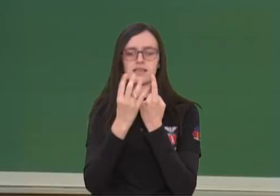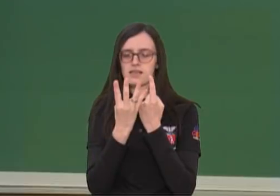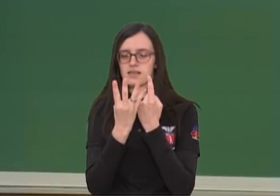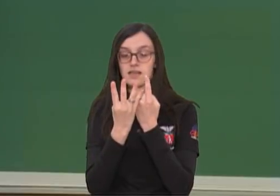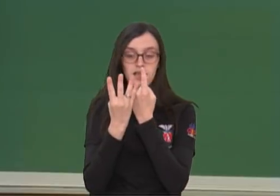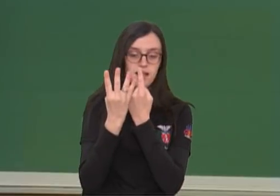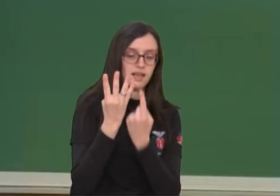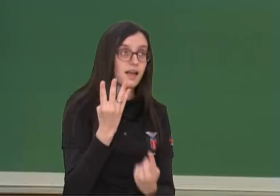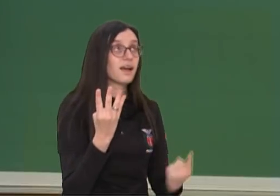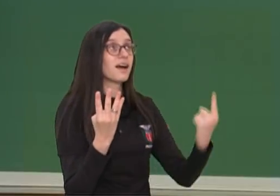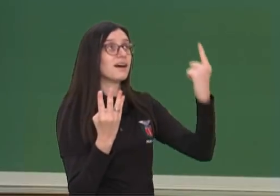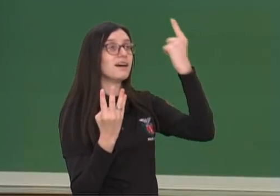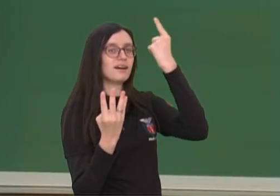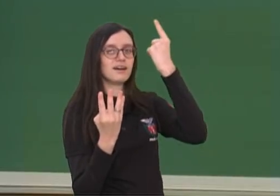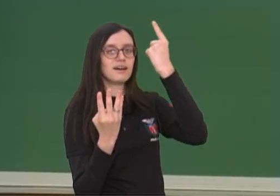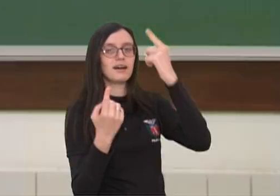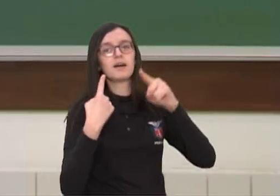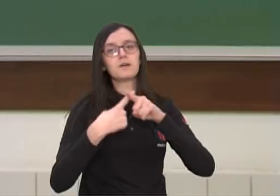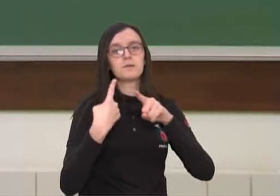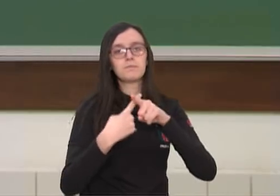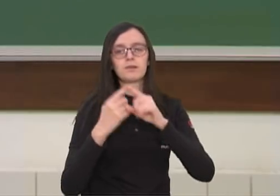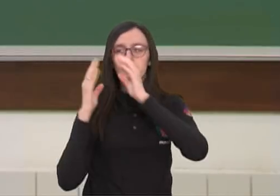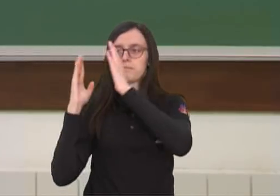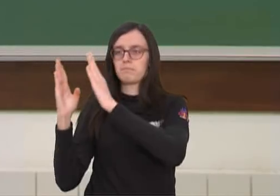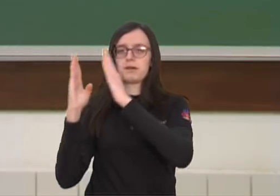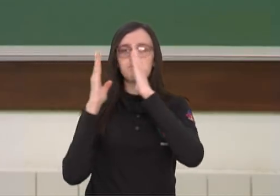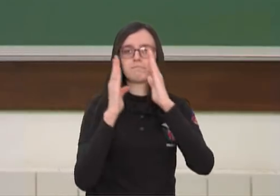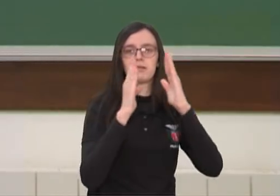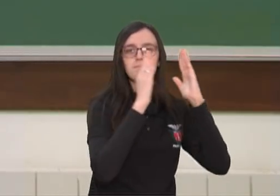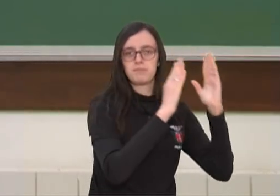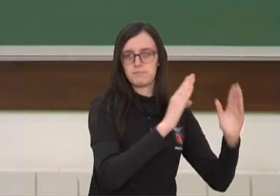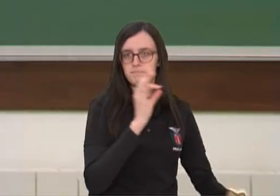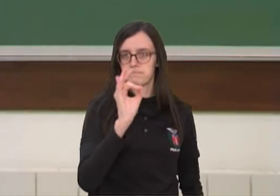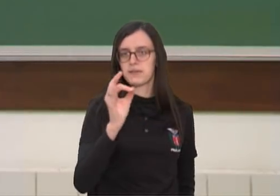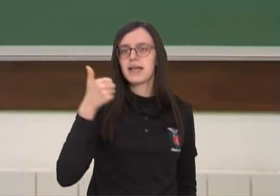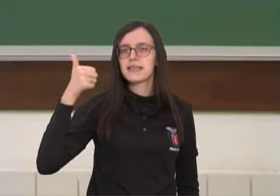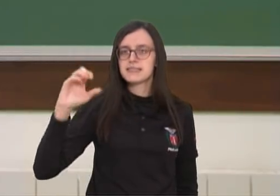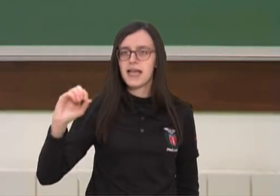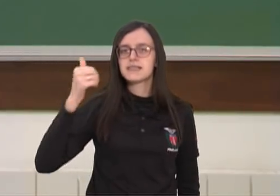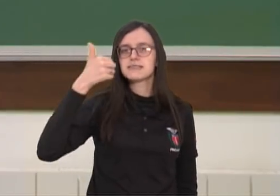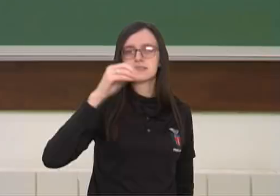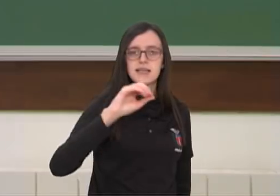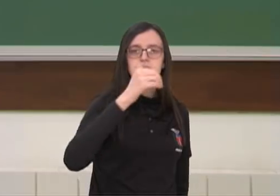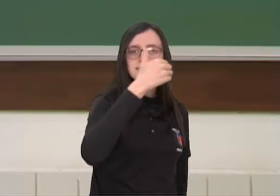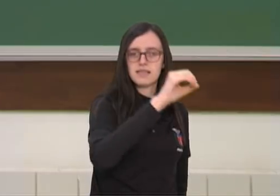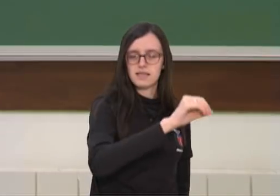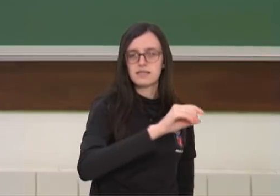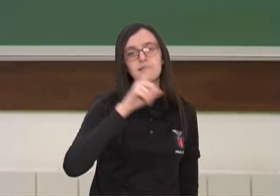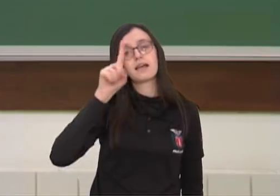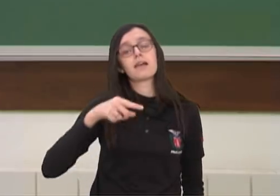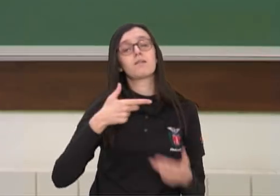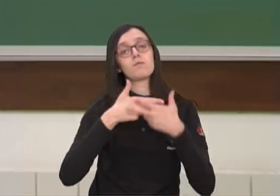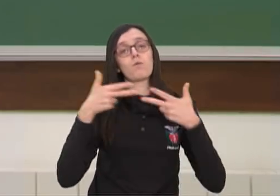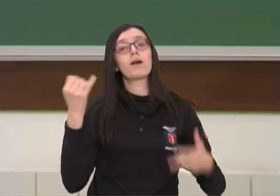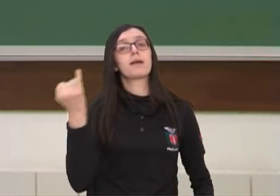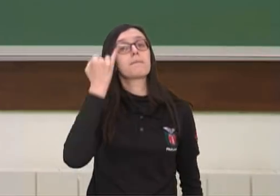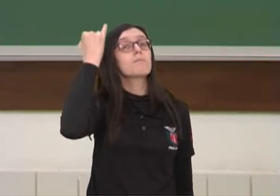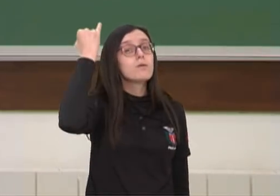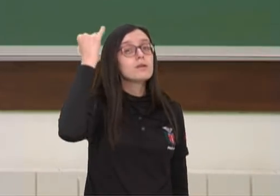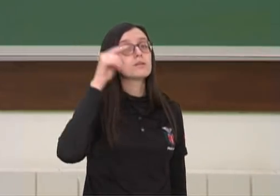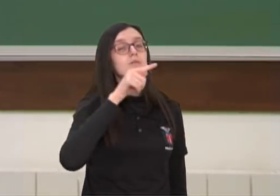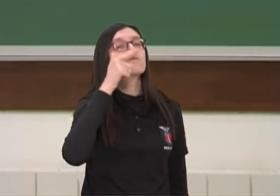outra ordem, porque o nosso sistema de numeração ele é decimal, tudo bem? Então, isso é uma coisa importante